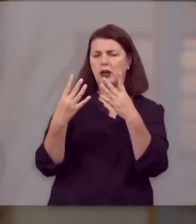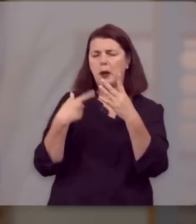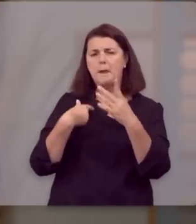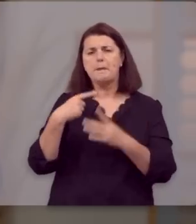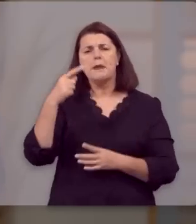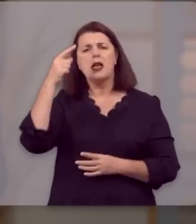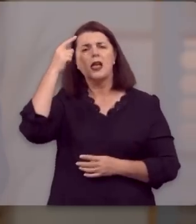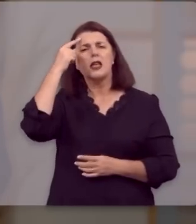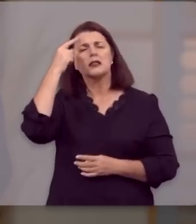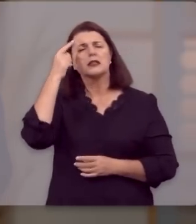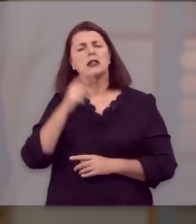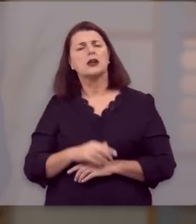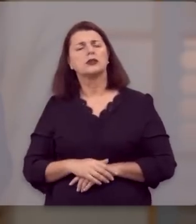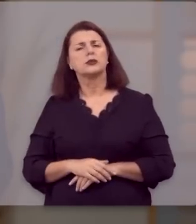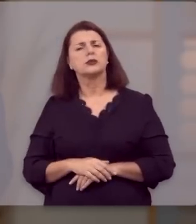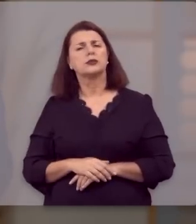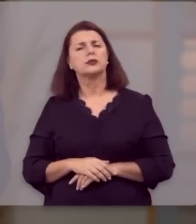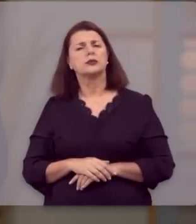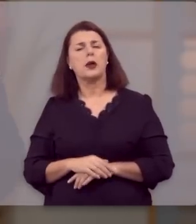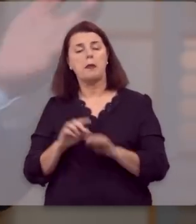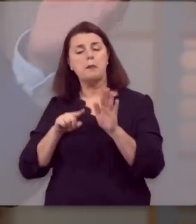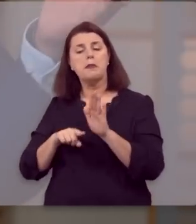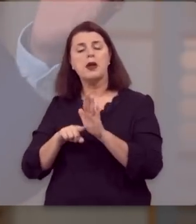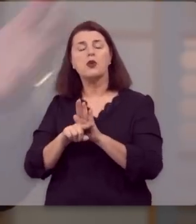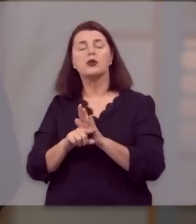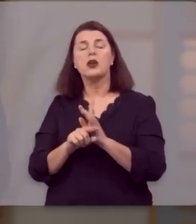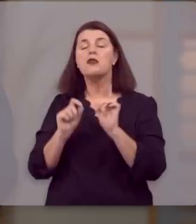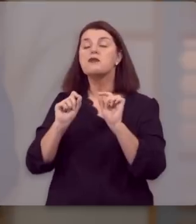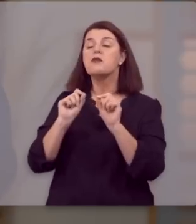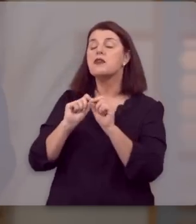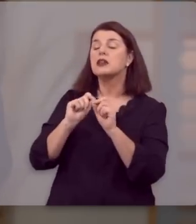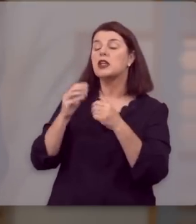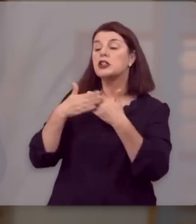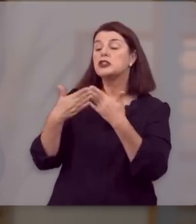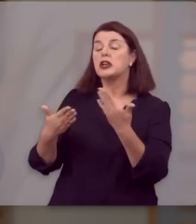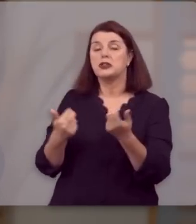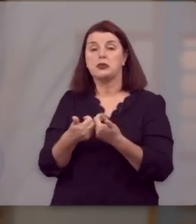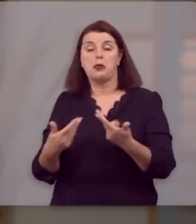pregador apelar para as multidões, e perguntaram: o que vamos fazer